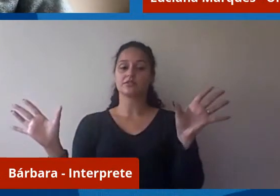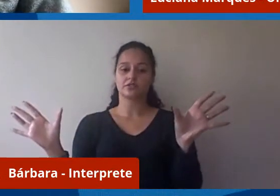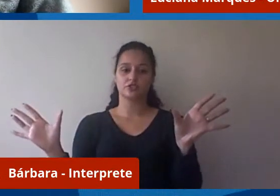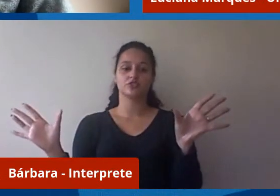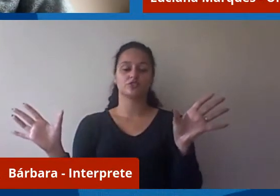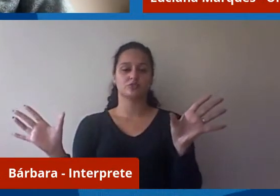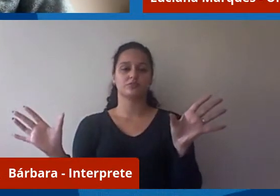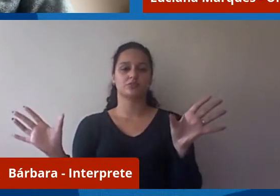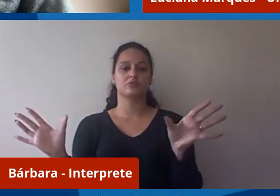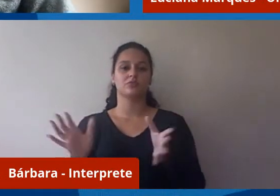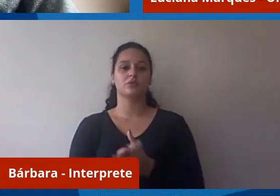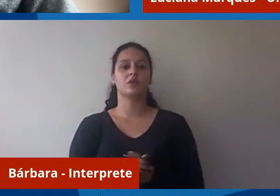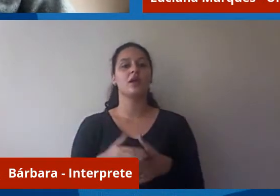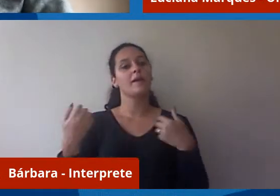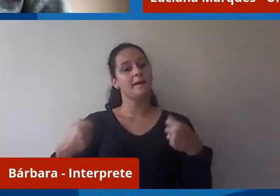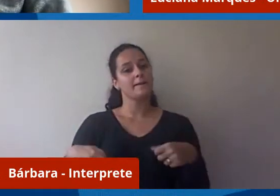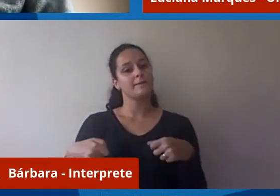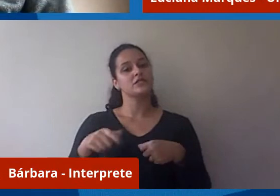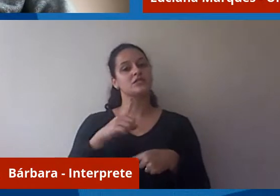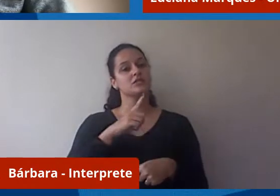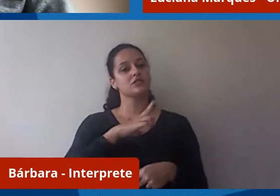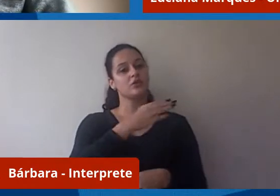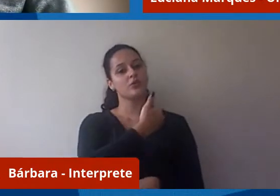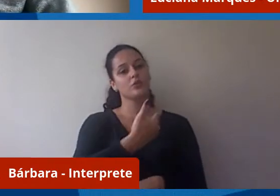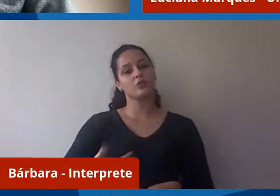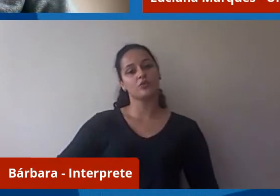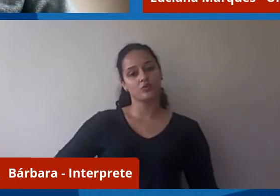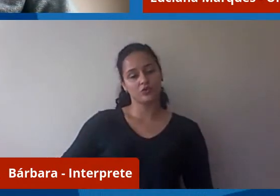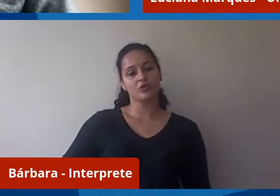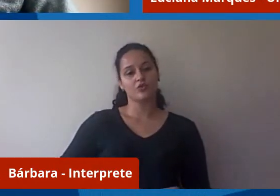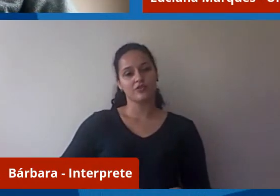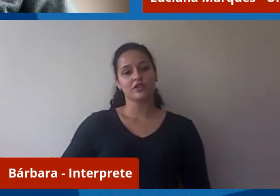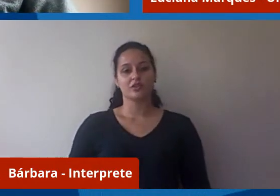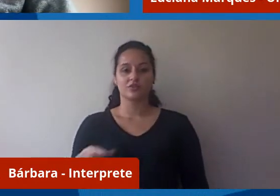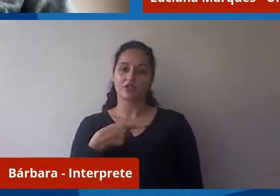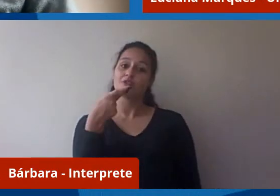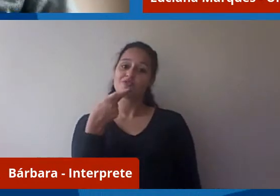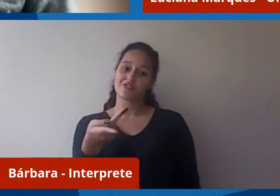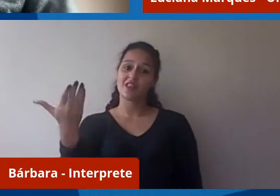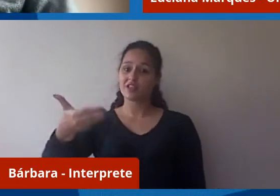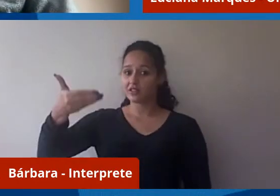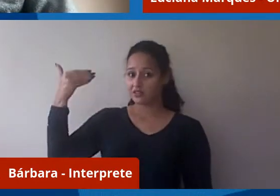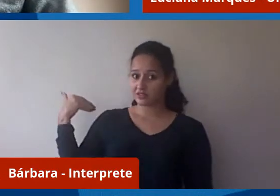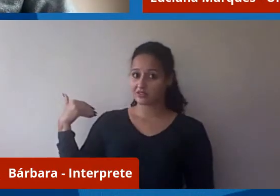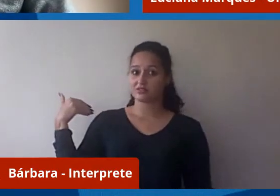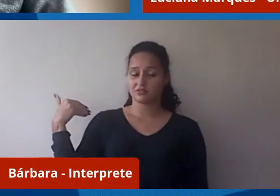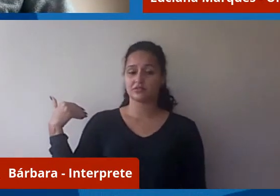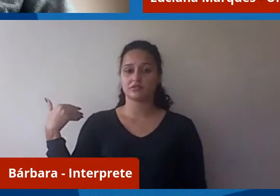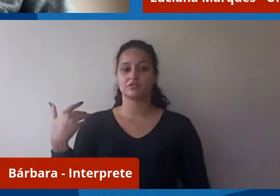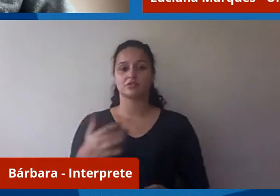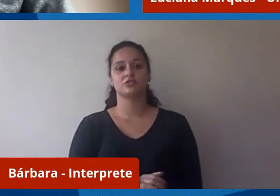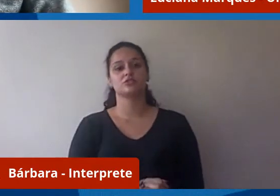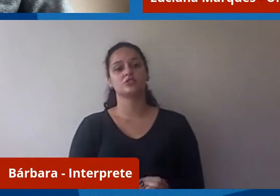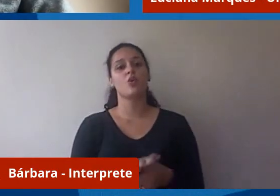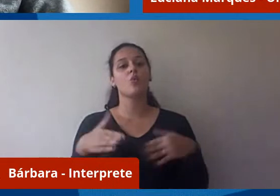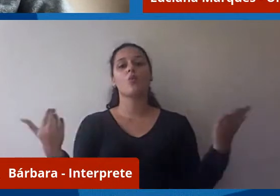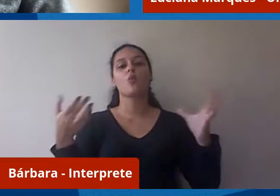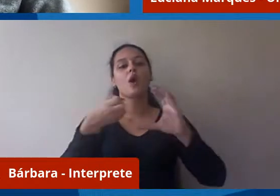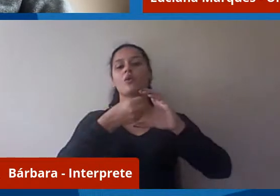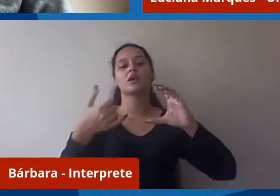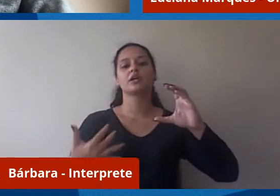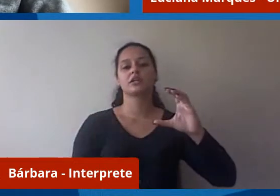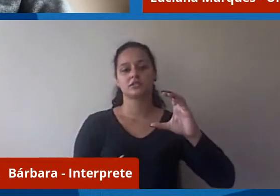governo antineoliberal, como foram os governos que eu mencionei anteriormente. Qual é a característica desses governos? Para o